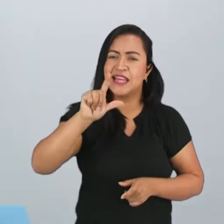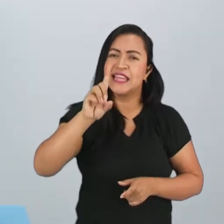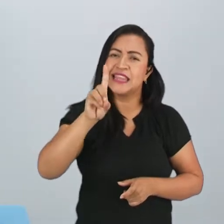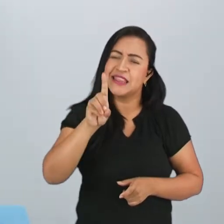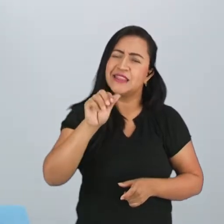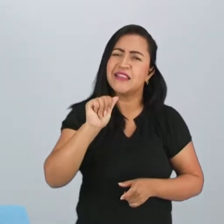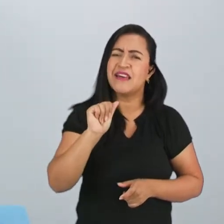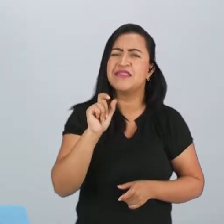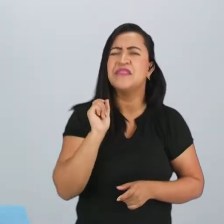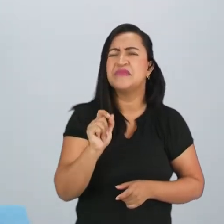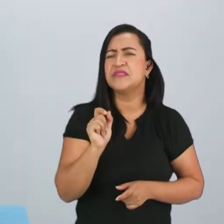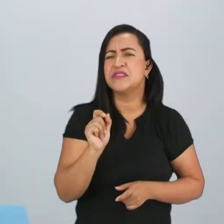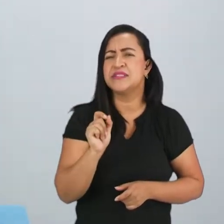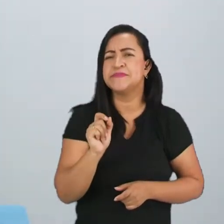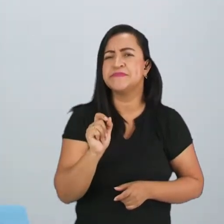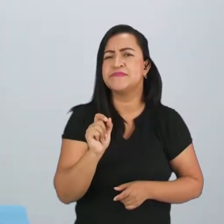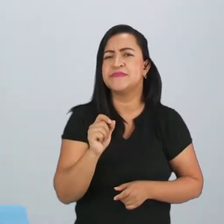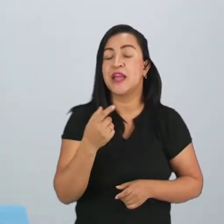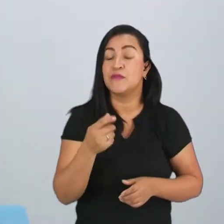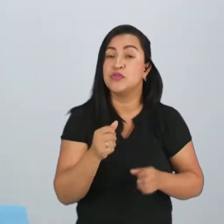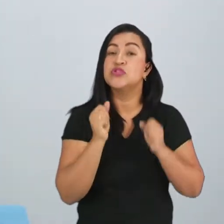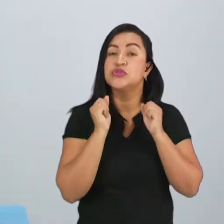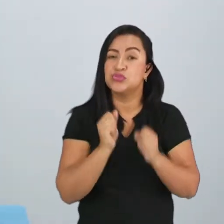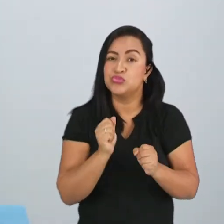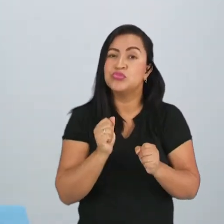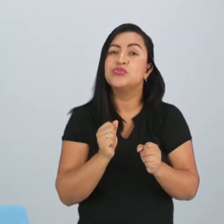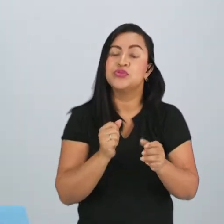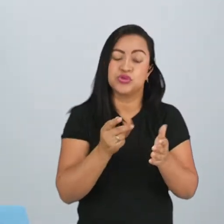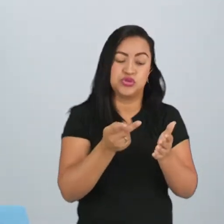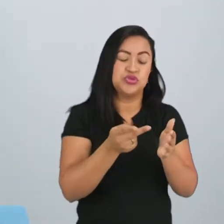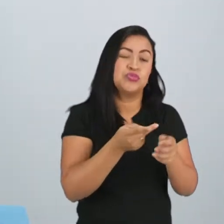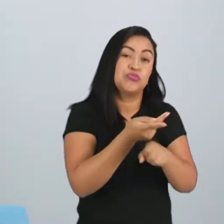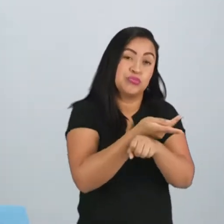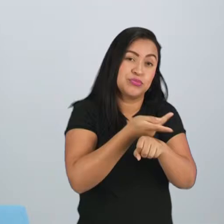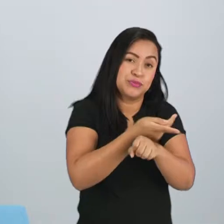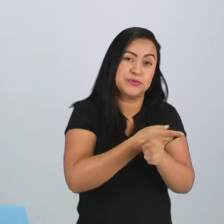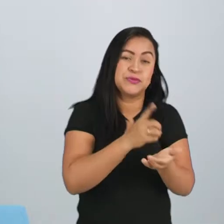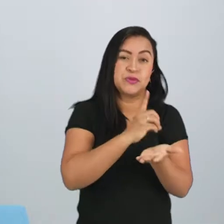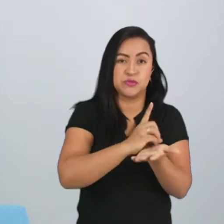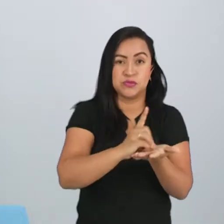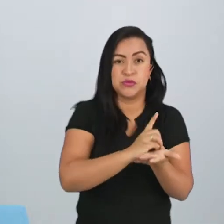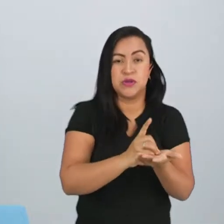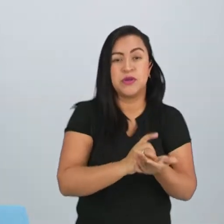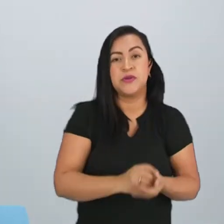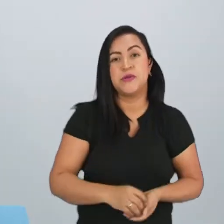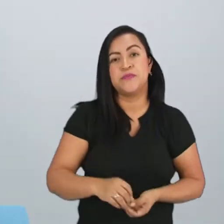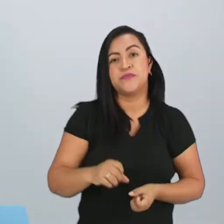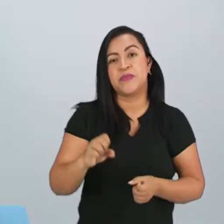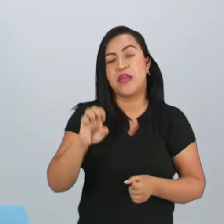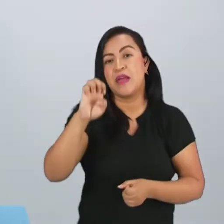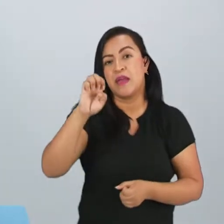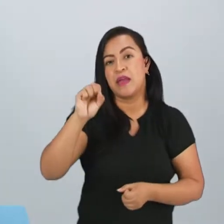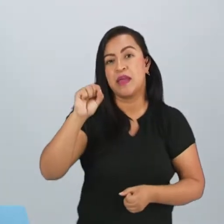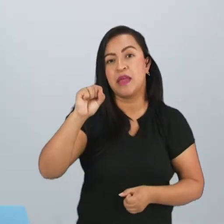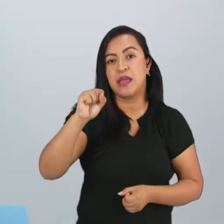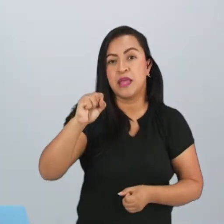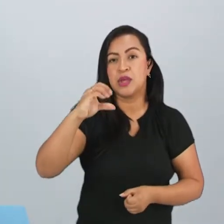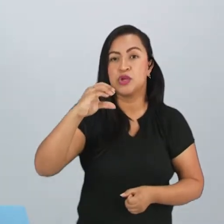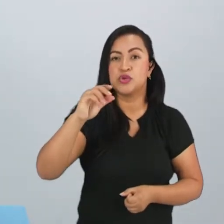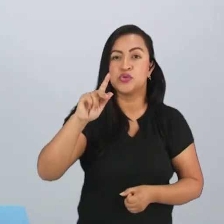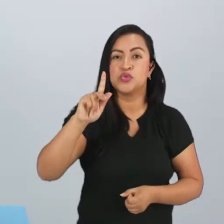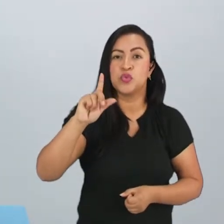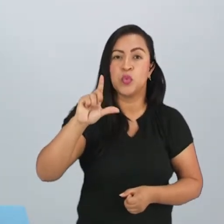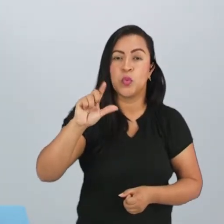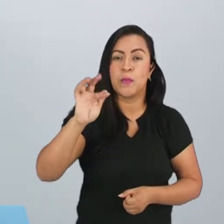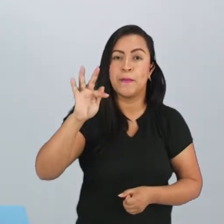no dicionário. Assim como também, por exemplo, esculpida, ó, ou erosão, que são termos usados muito em geografia, né? Quando a